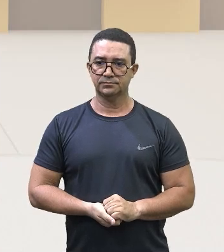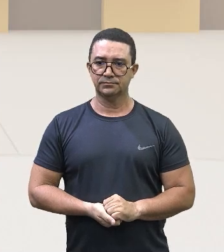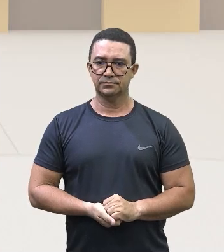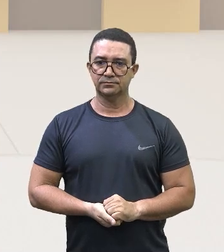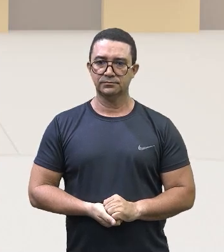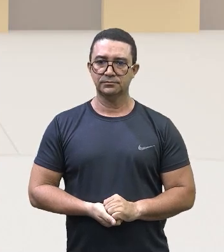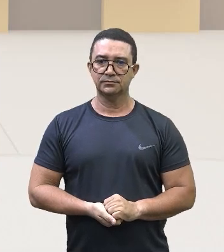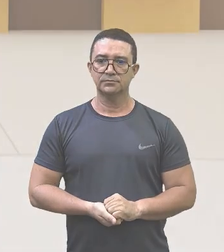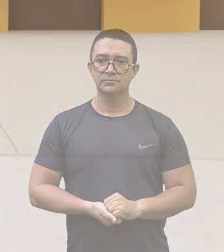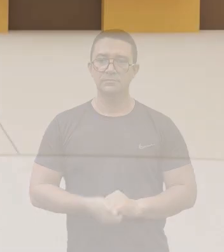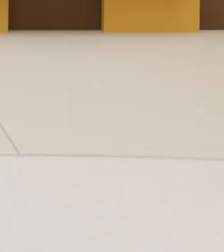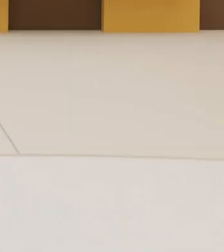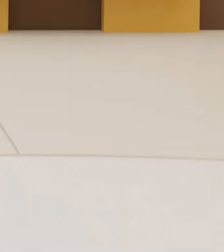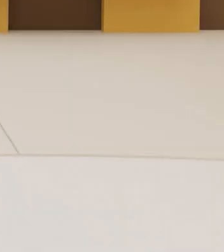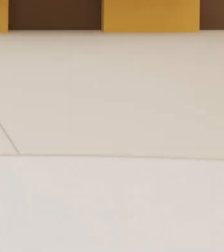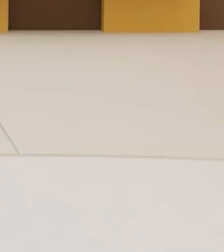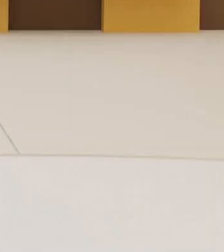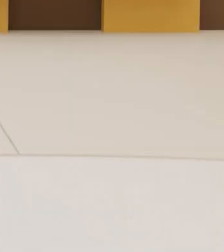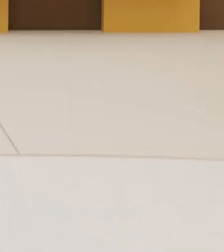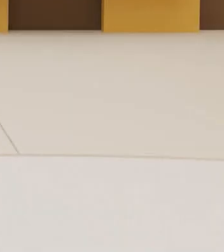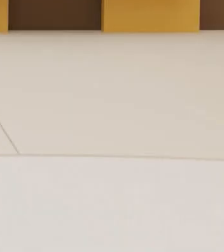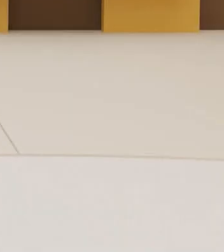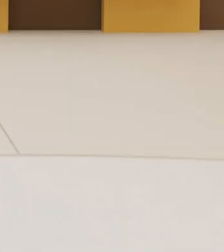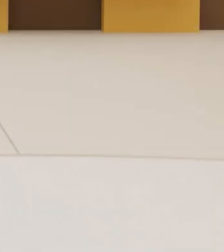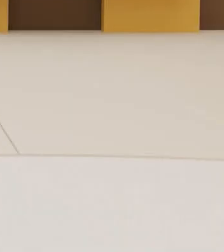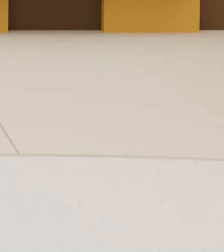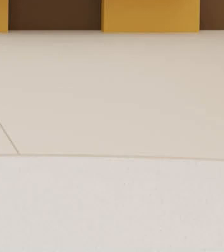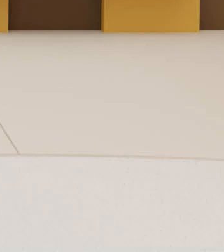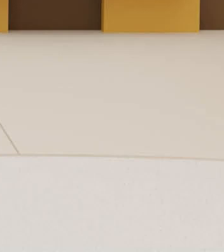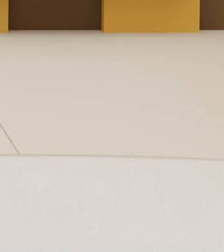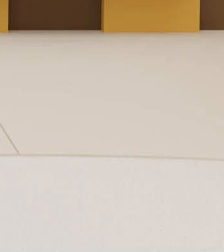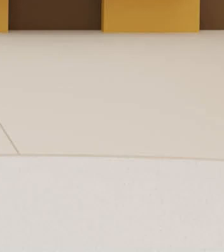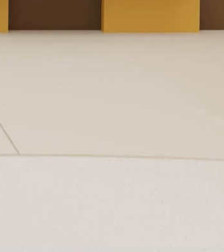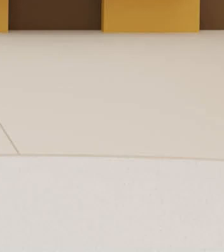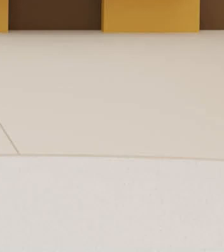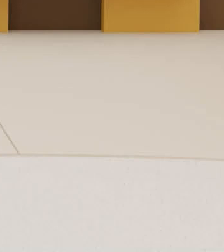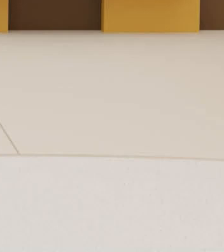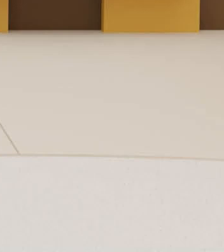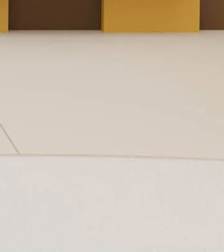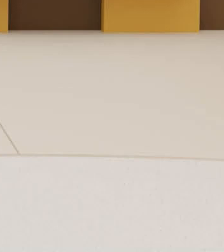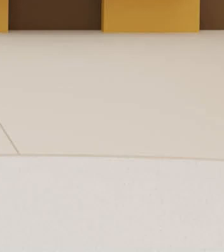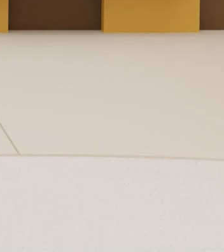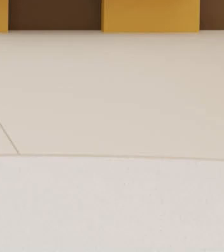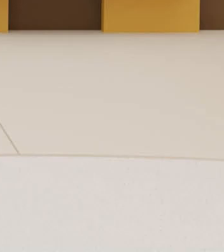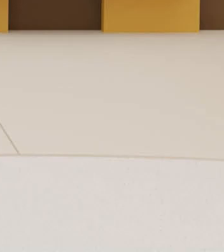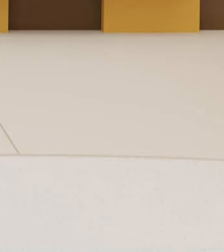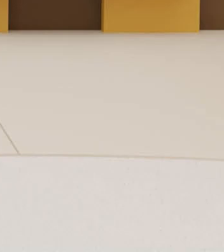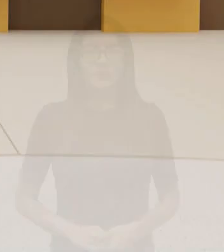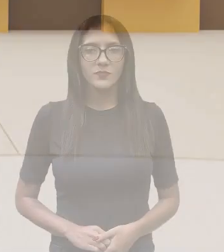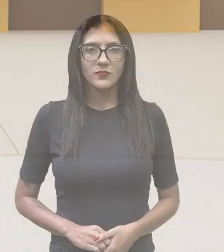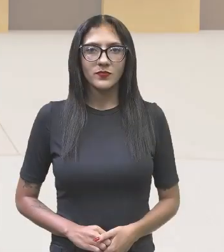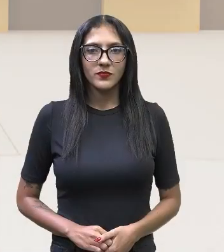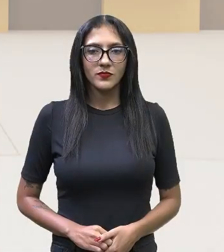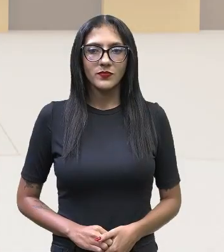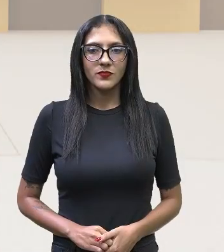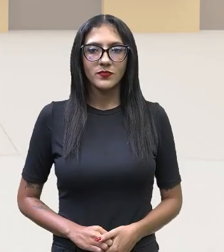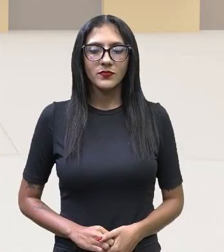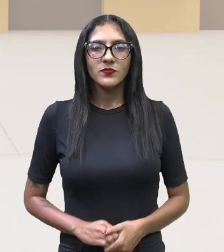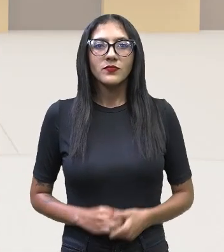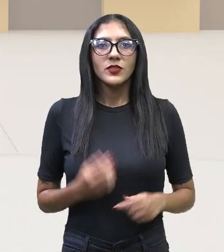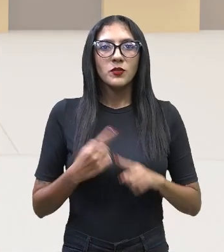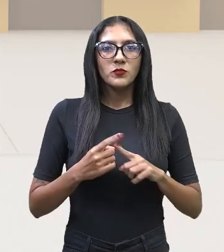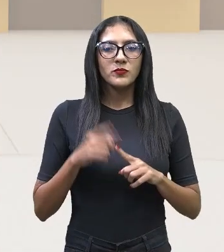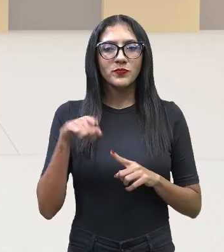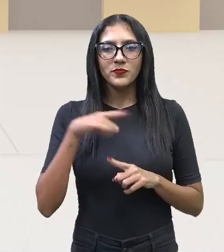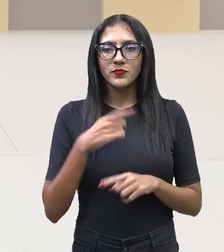15 de novembro. 15 de novembro, gente. Olha só, o que é isso, professor? Esse dia é importante. Por quê? Isso, ele é uma campanha aí